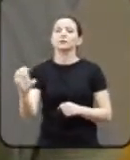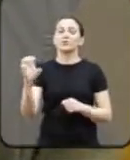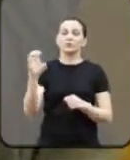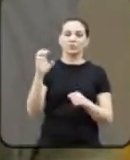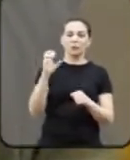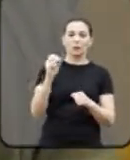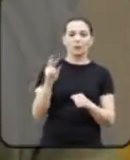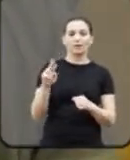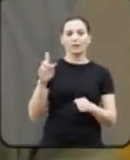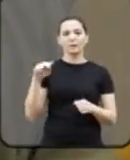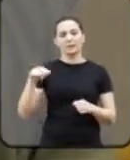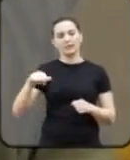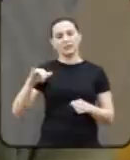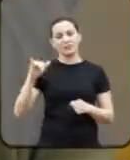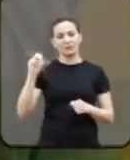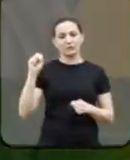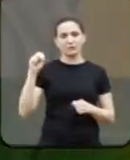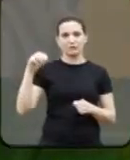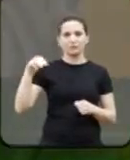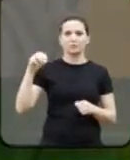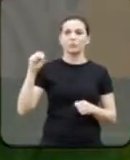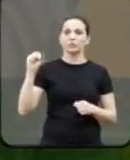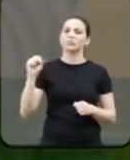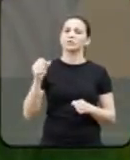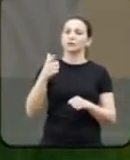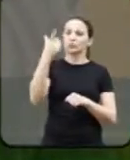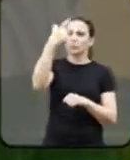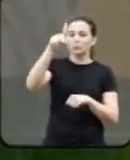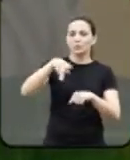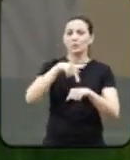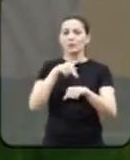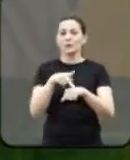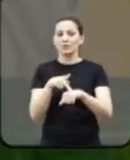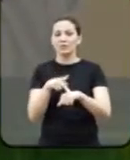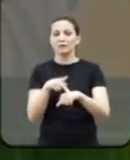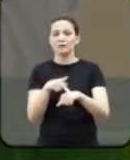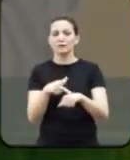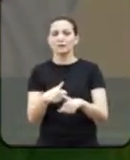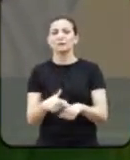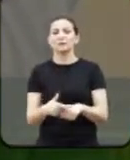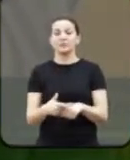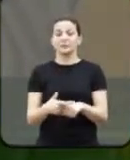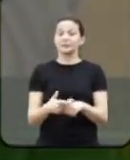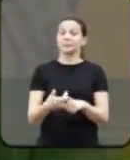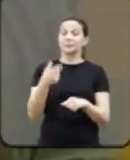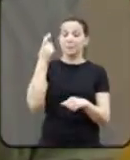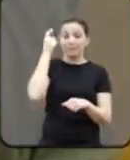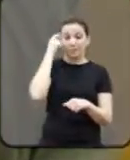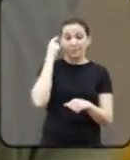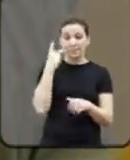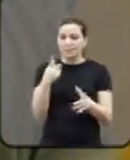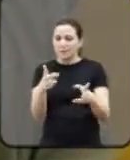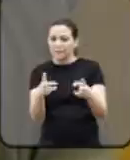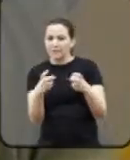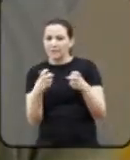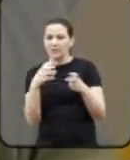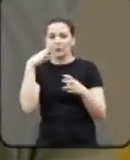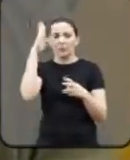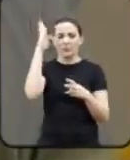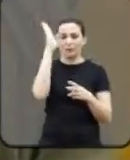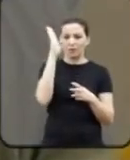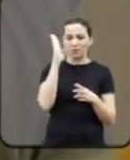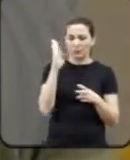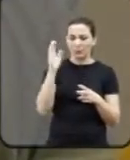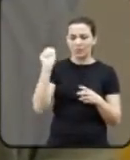organismos até internacionais avaliam, né, que nós temos uma qualidade de vida excepcional em relação ao Brasil, considerado até de primeiro